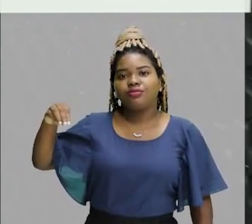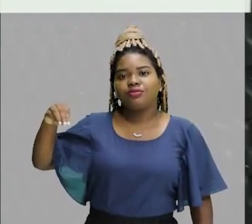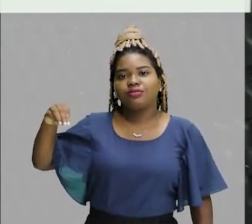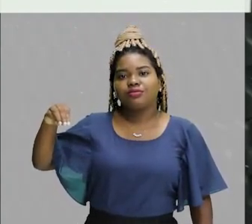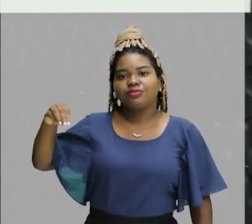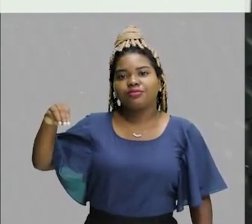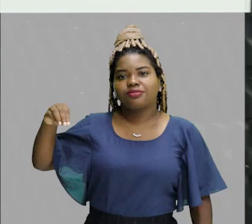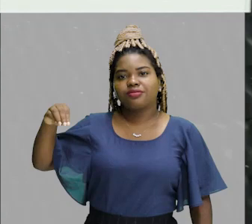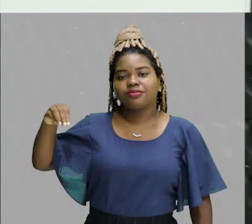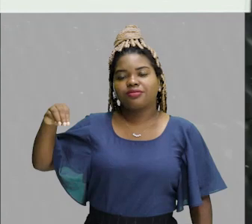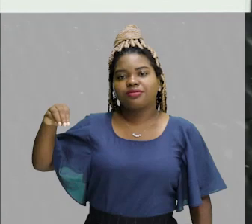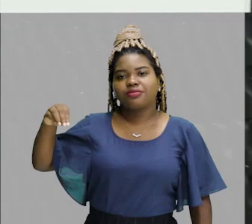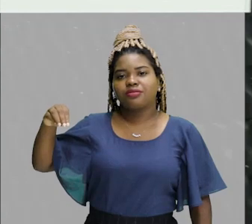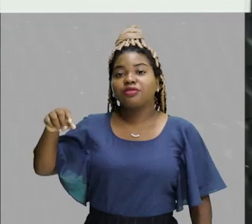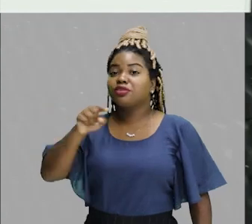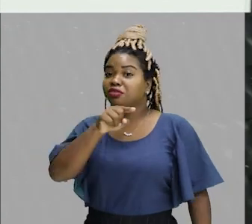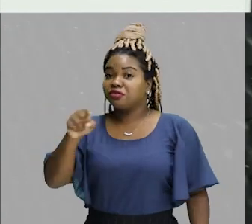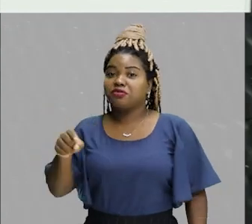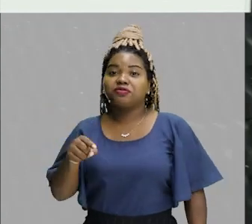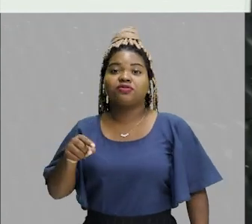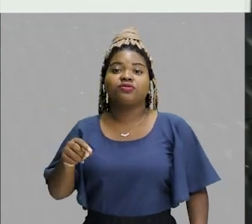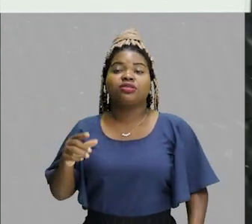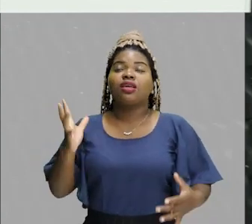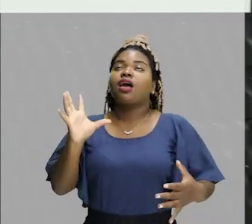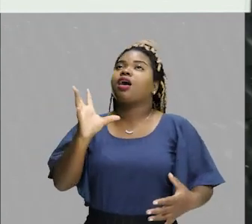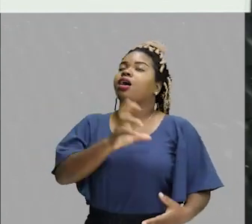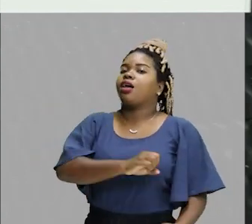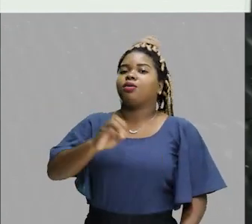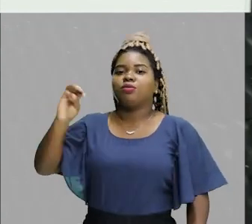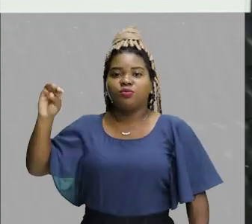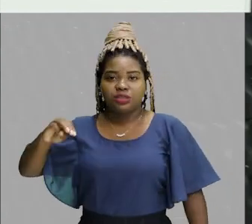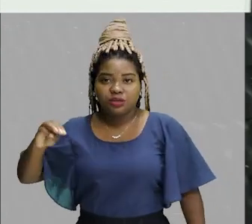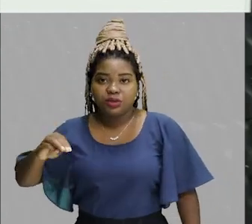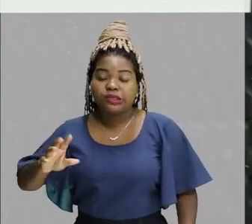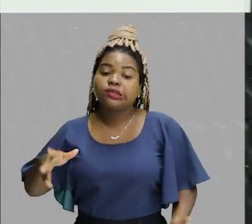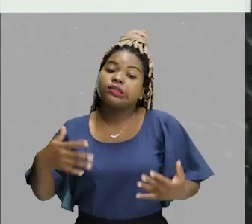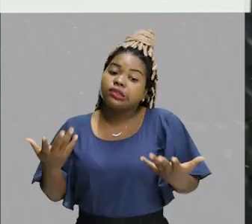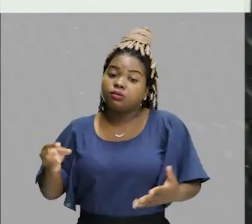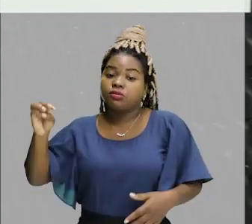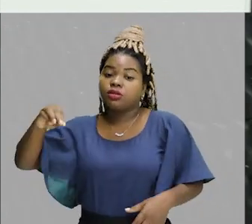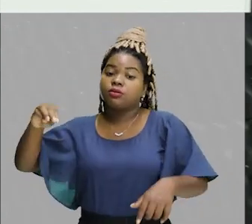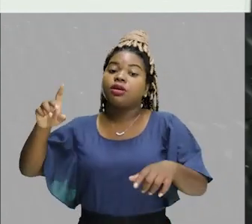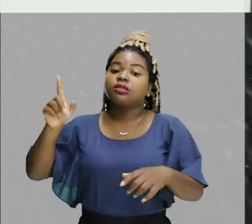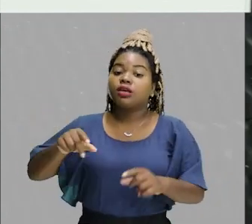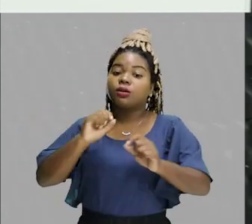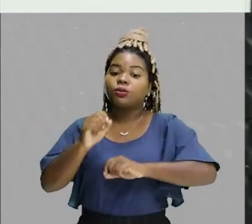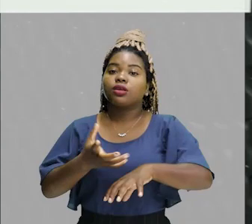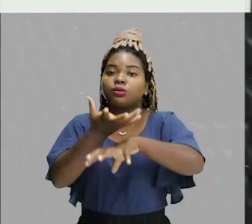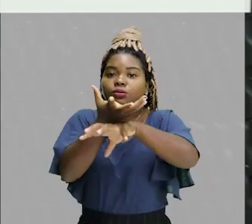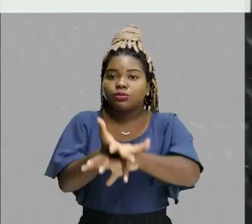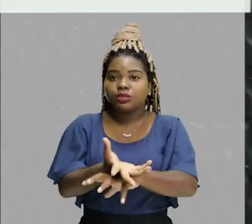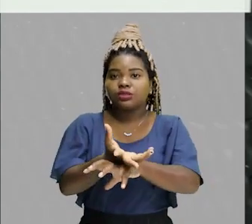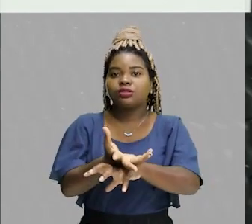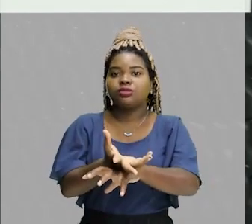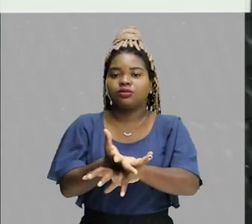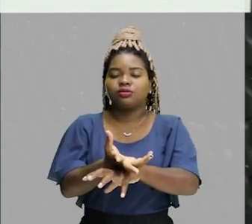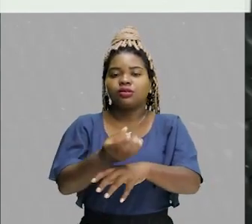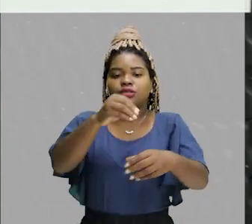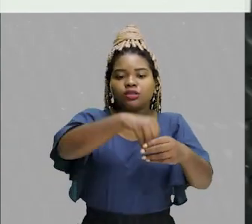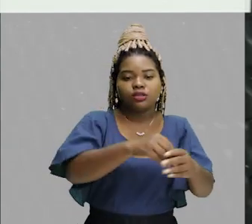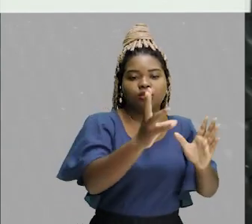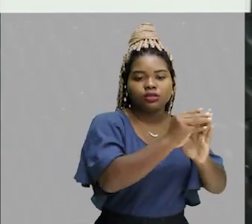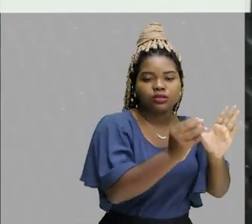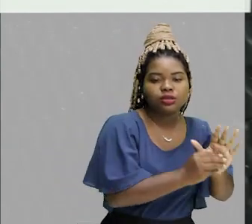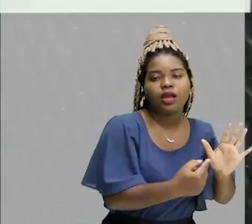ó. A matemática é uma disciplina que está inserida dentro desse conteúdo